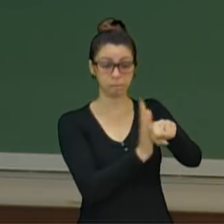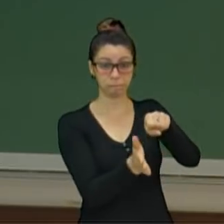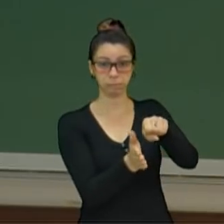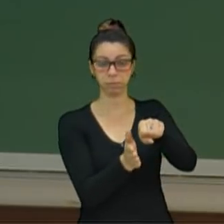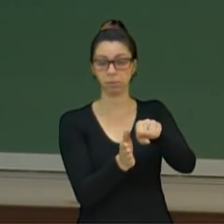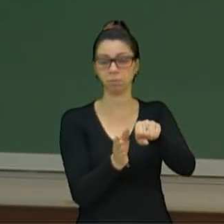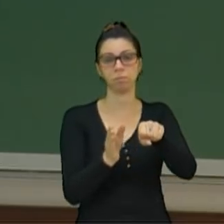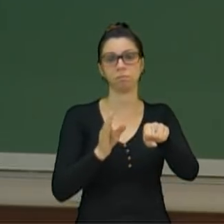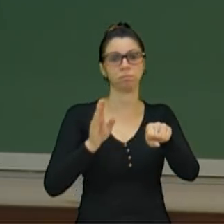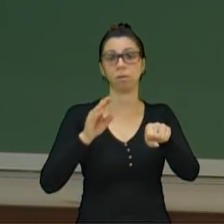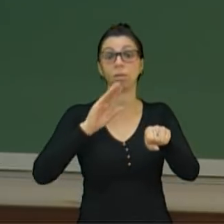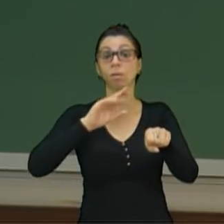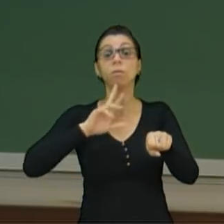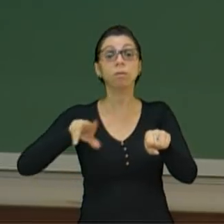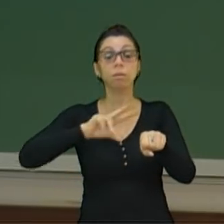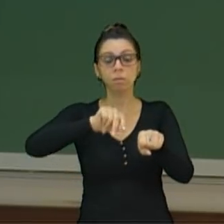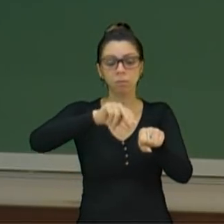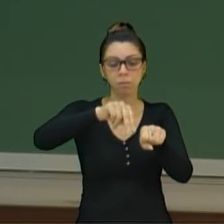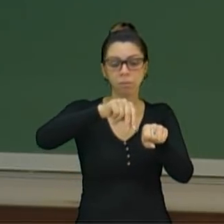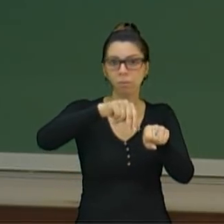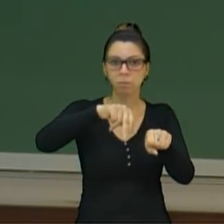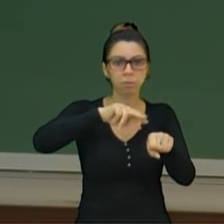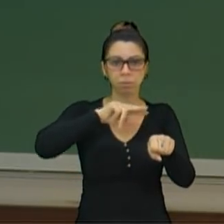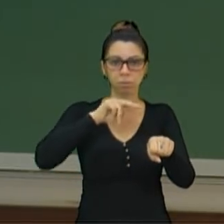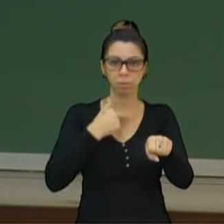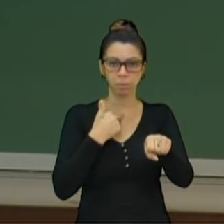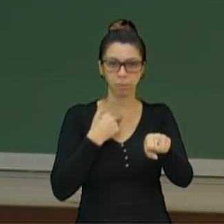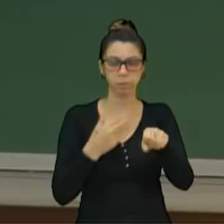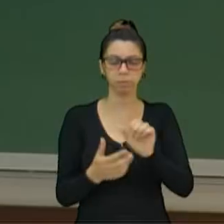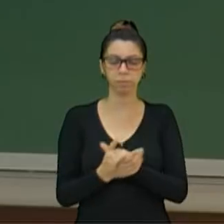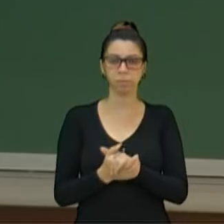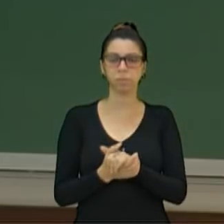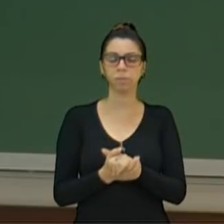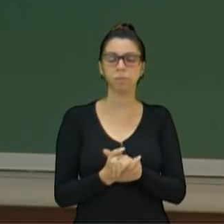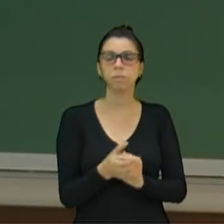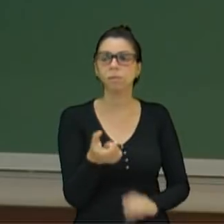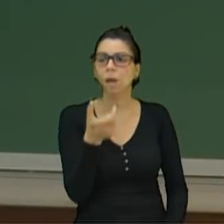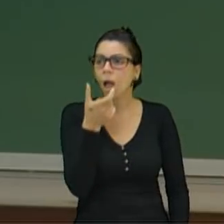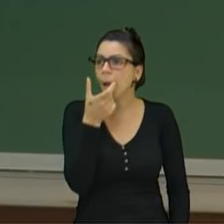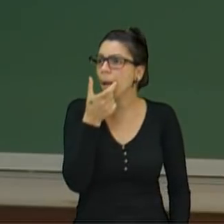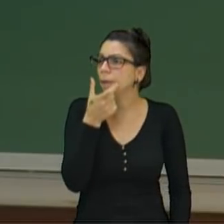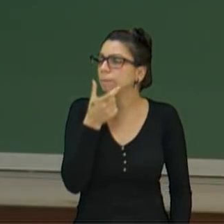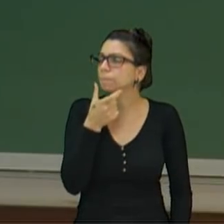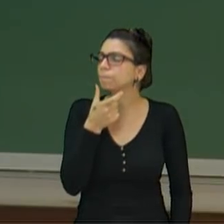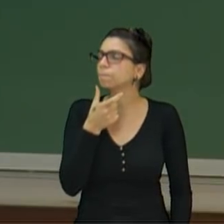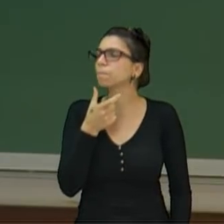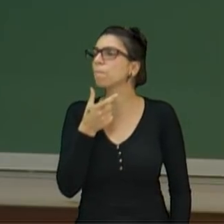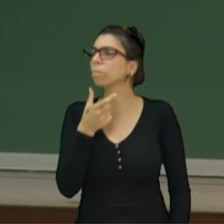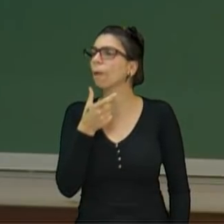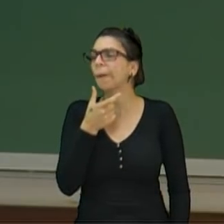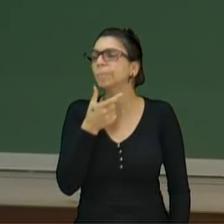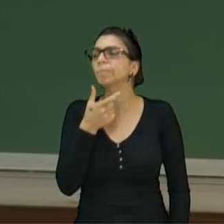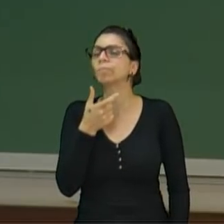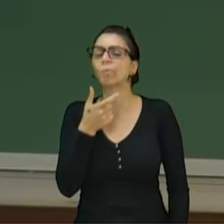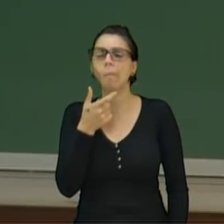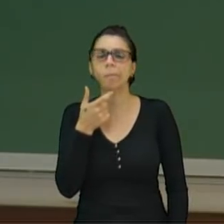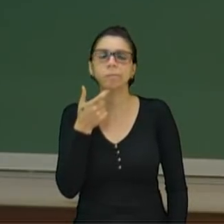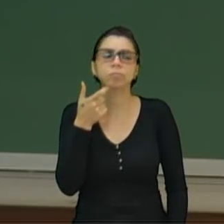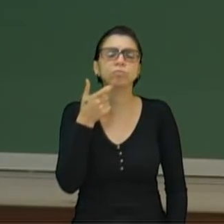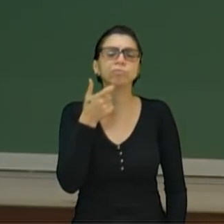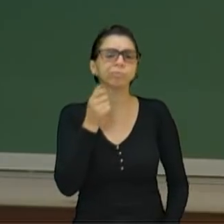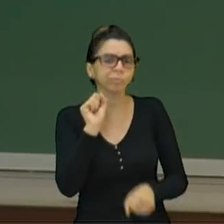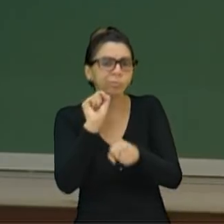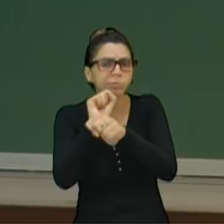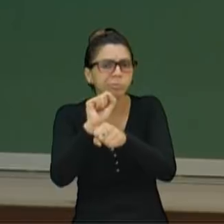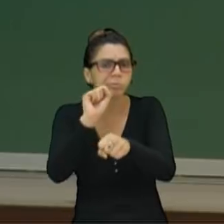coloque sal no tomate e coma um pedacinho. No início ele vai ter aquele gosto ácido dele, deixa ele um pouquinho na